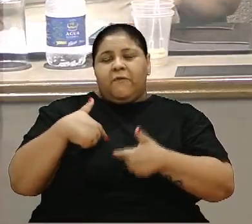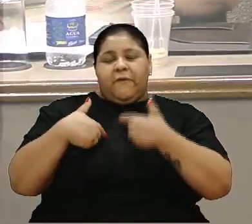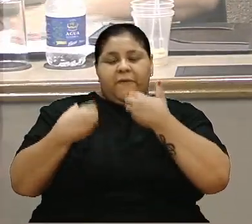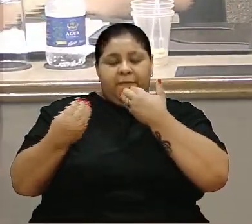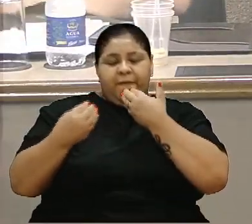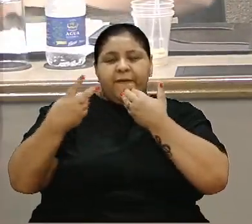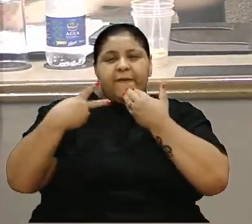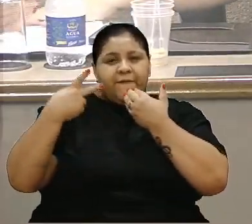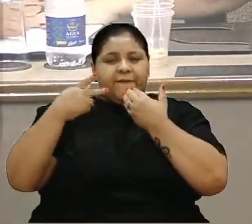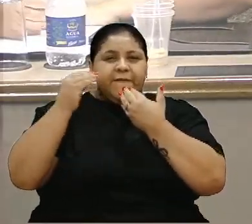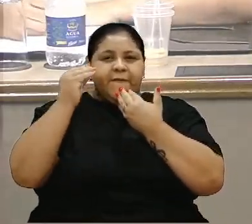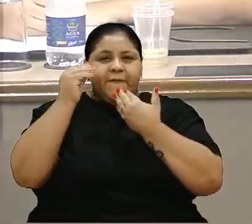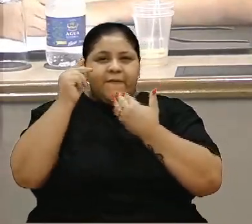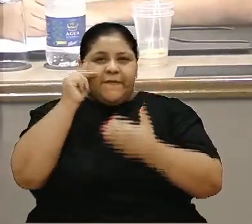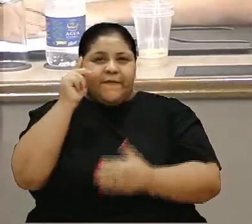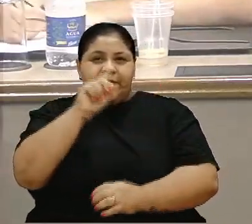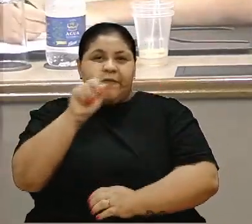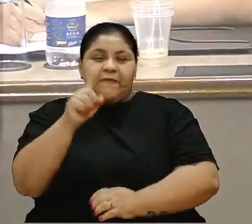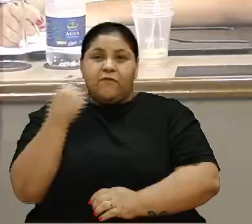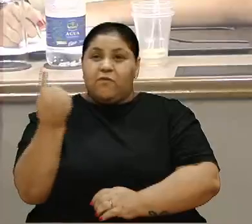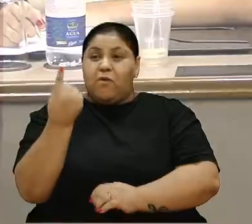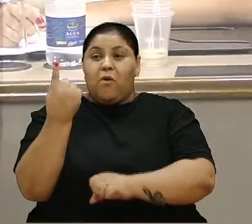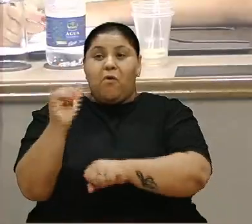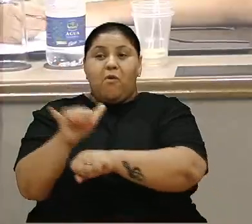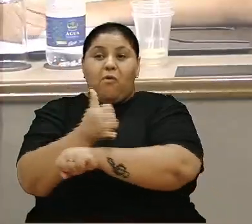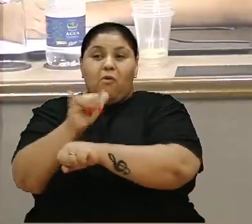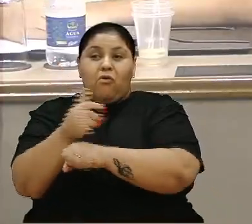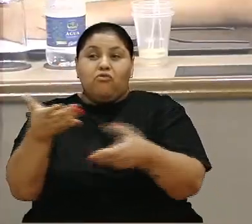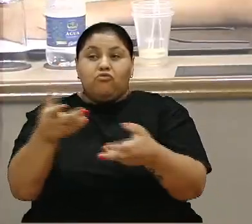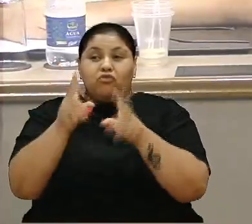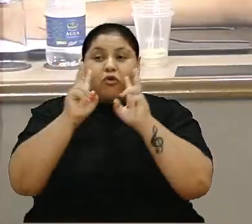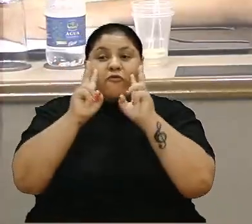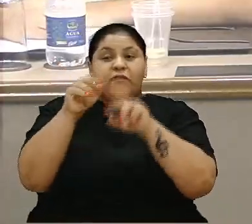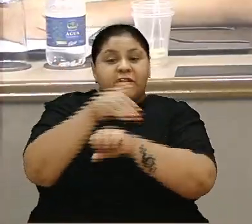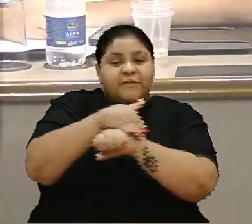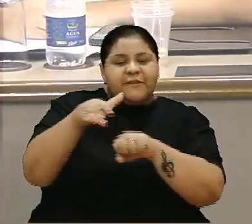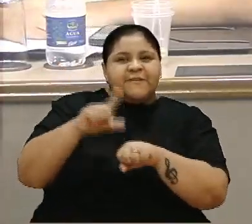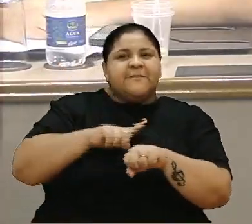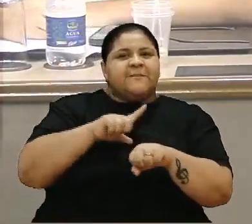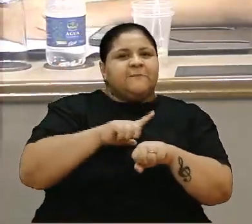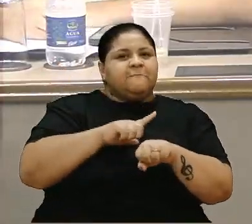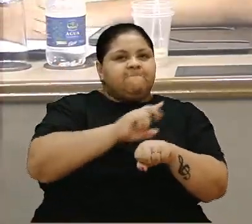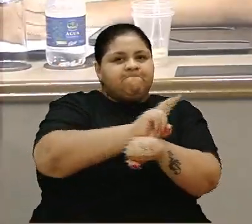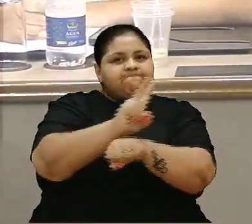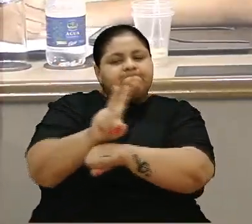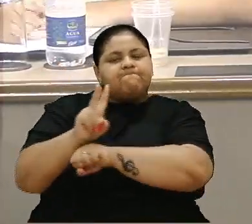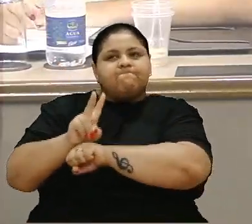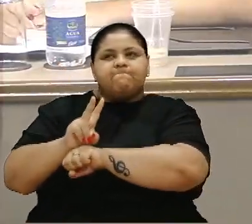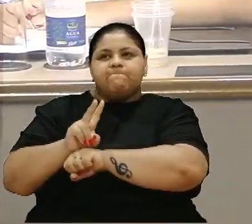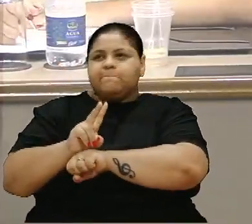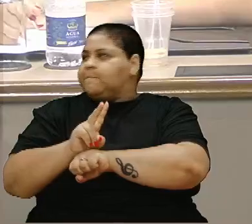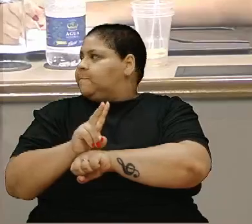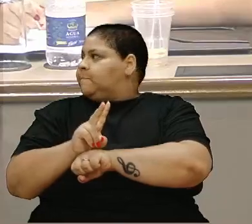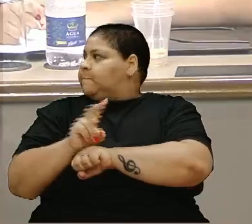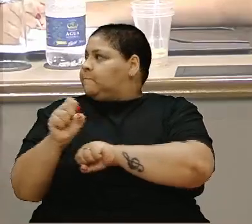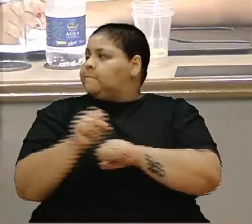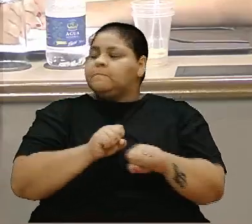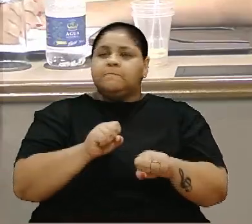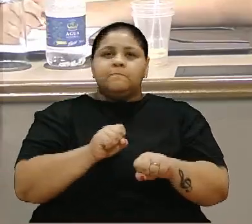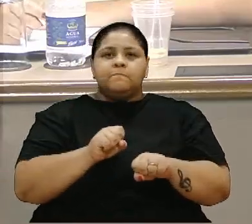vereador Libardi fala, não é a única estratégia, só o que nós estamos enxergando ali na rua. Nós temos que trabalhar para que